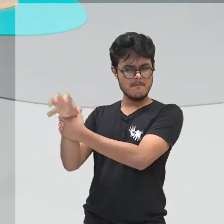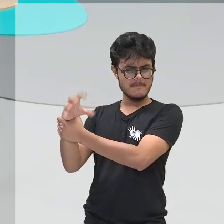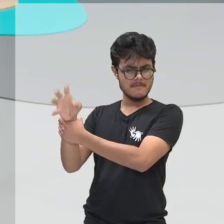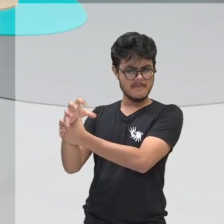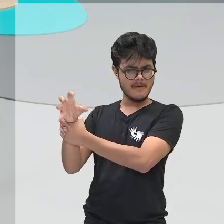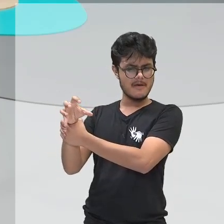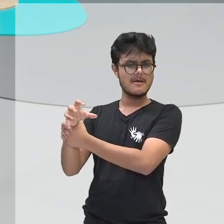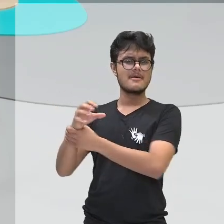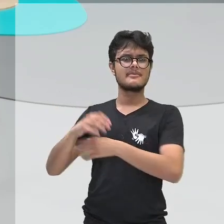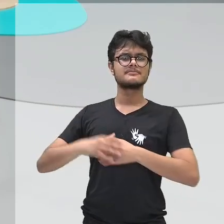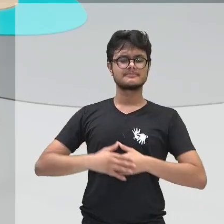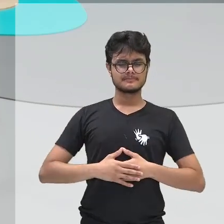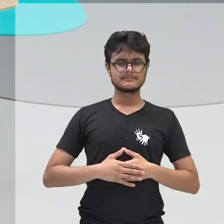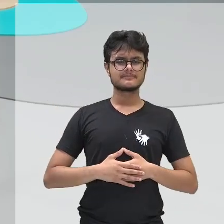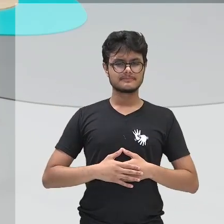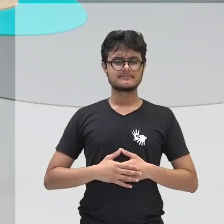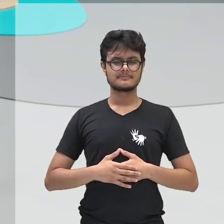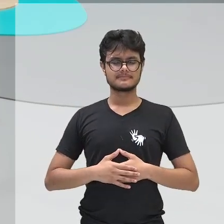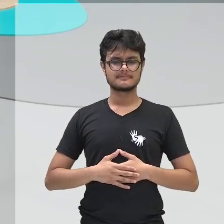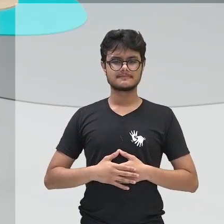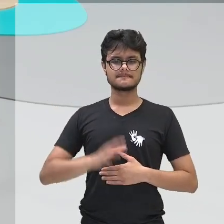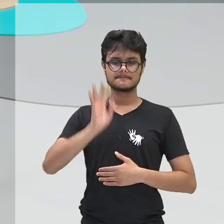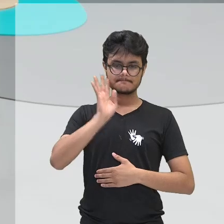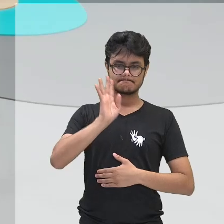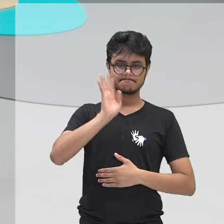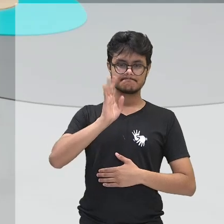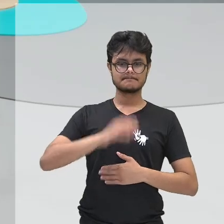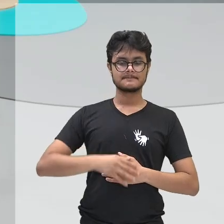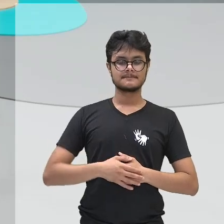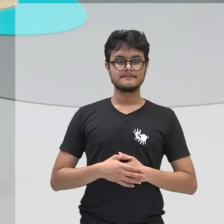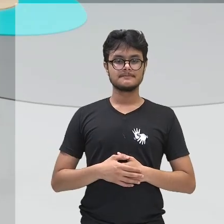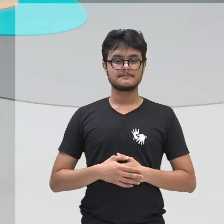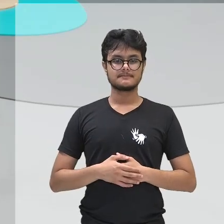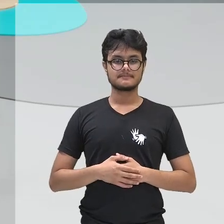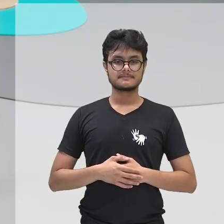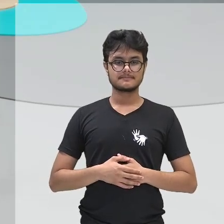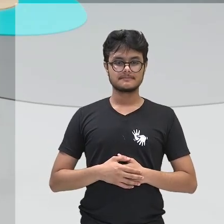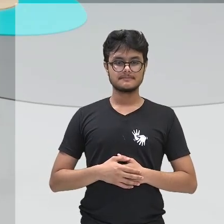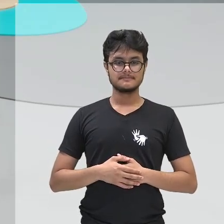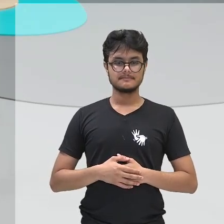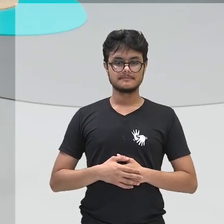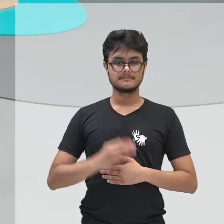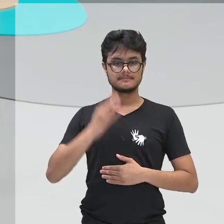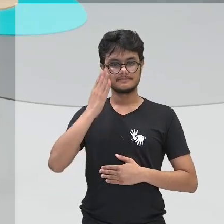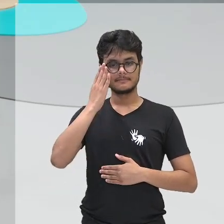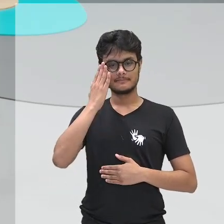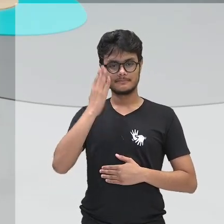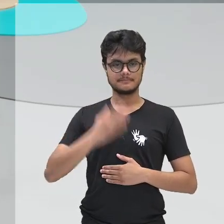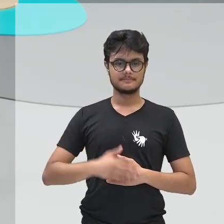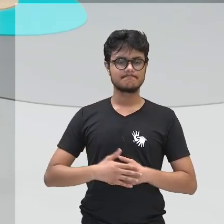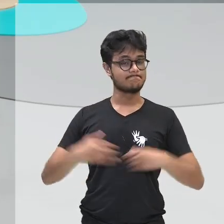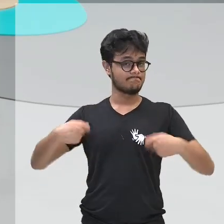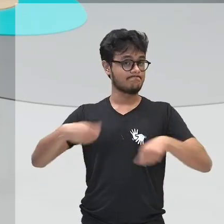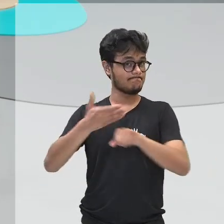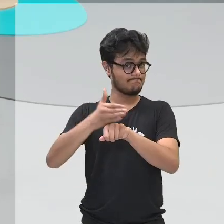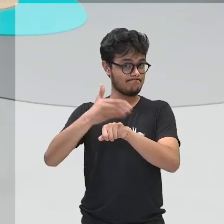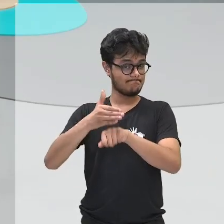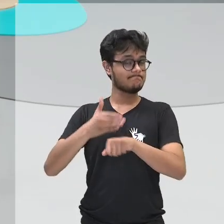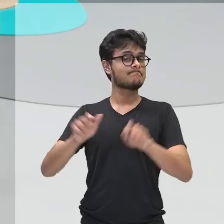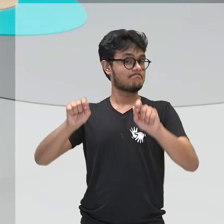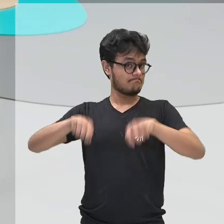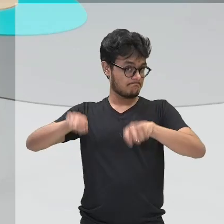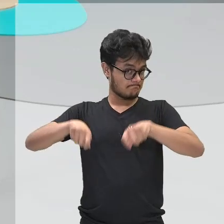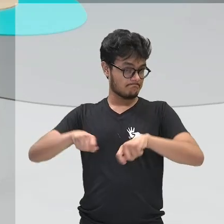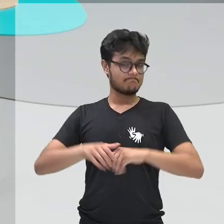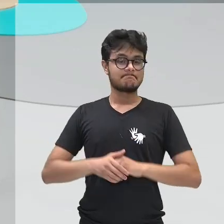lenda, os quadris, né, que movimenta bastante os quadris, tem que ter muita prática, certo?